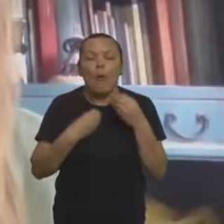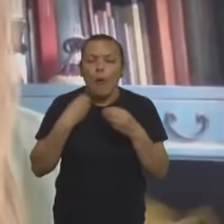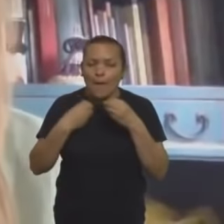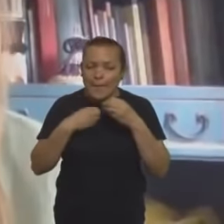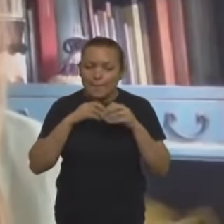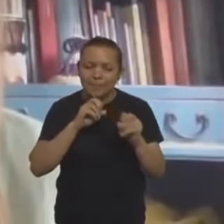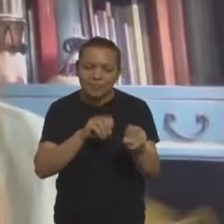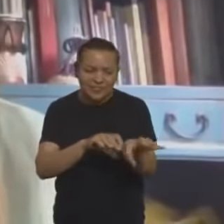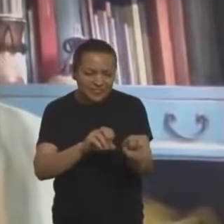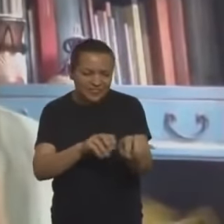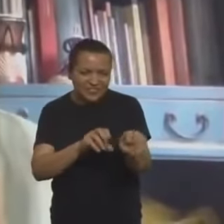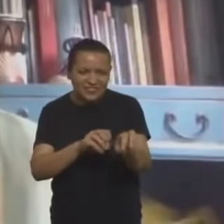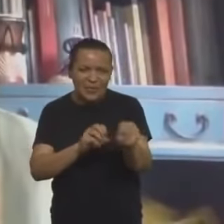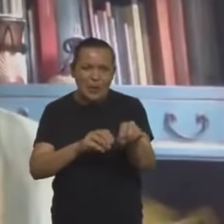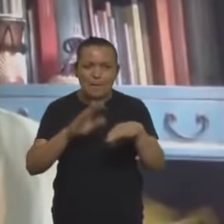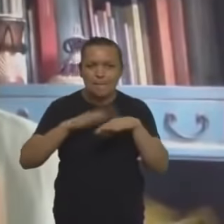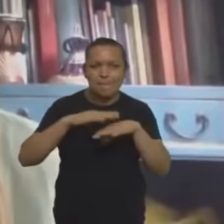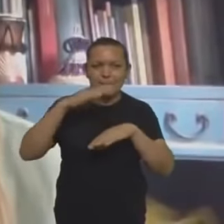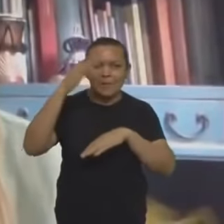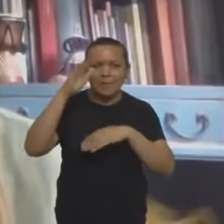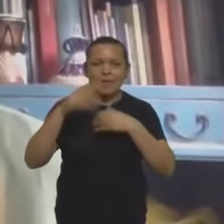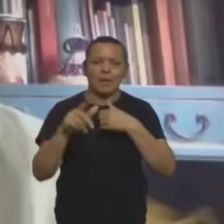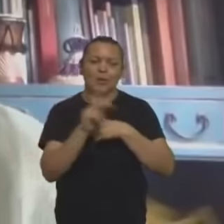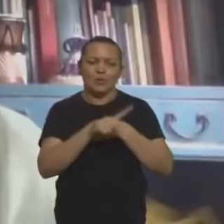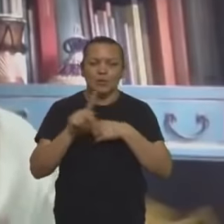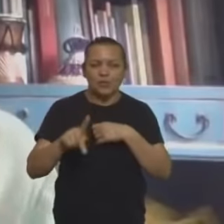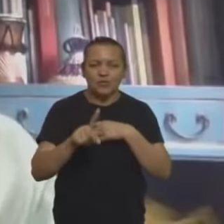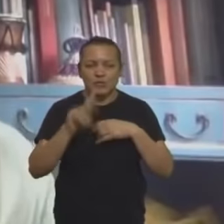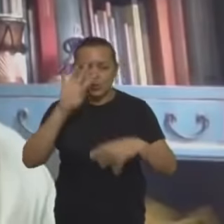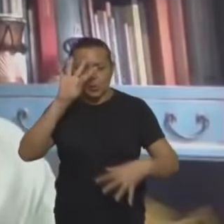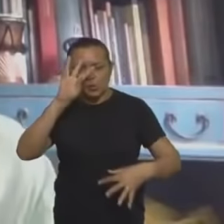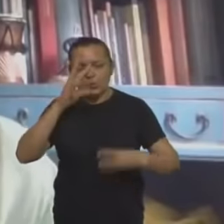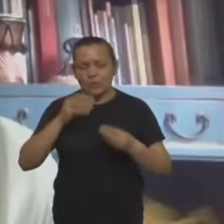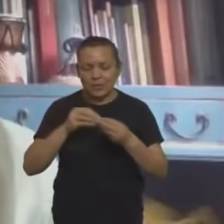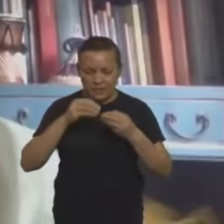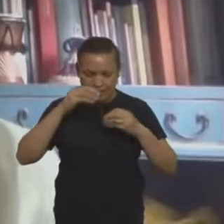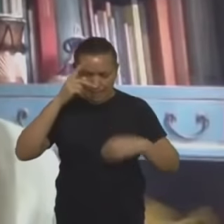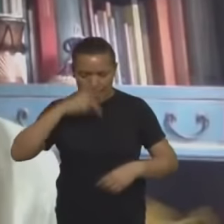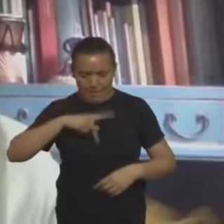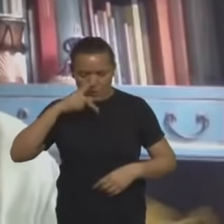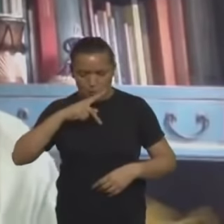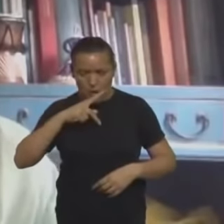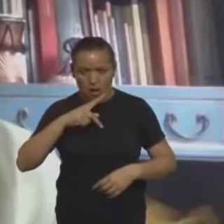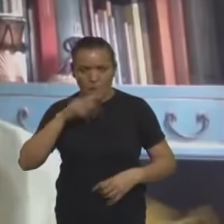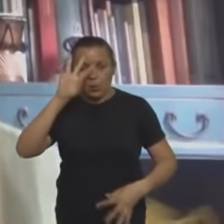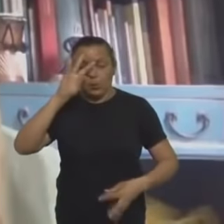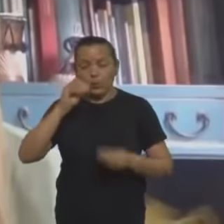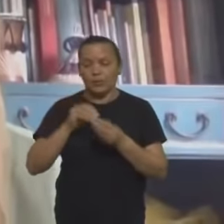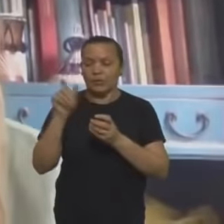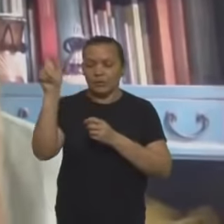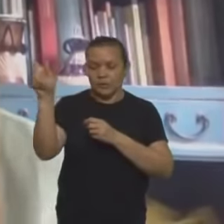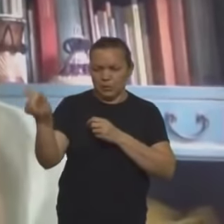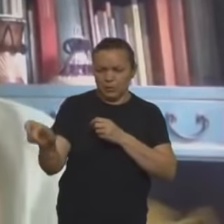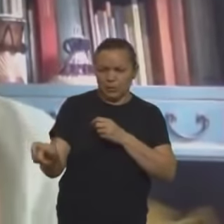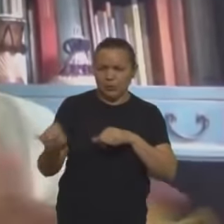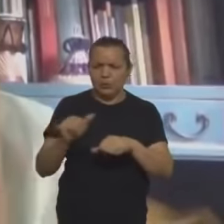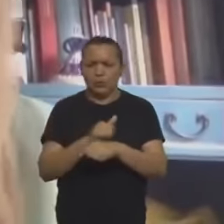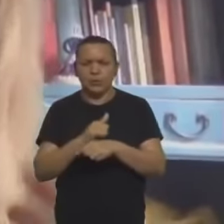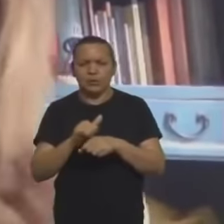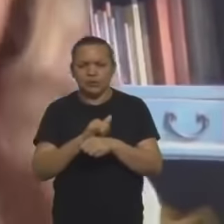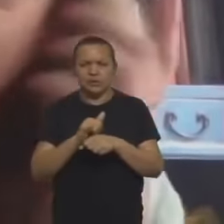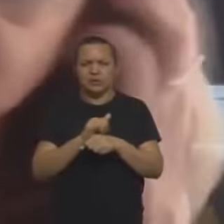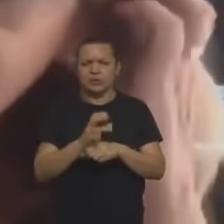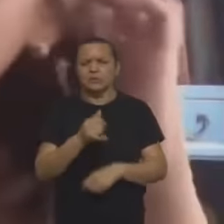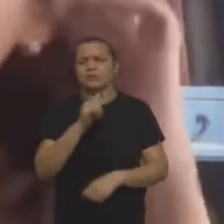vai ensinar aí, nessa capacidade de compreender a mim e ao outro, diversas estratégias. E aí eu vou usar